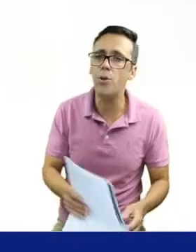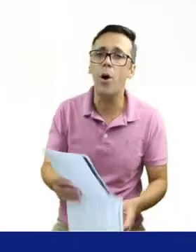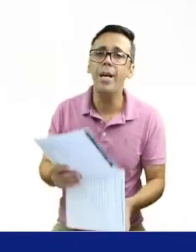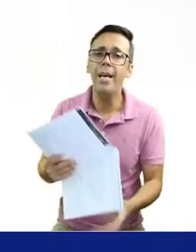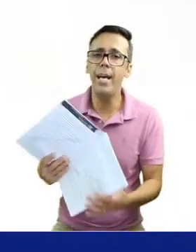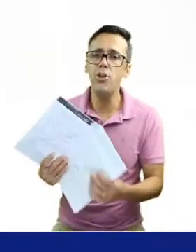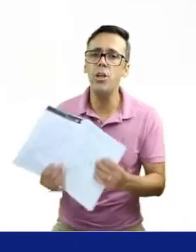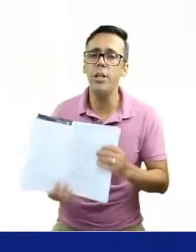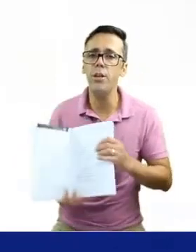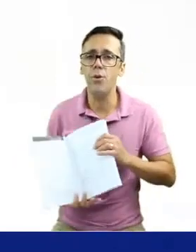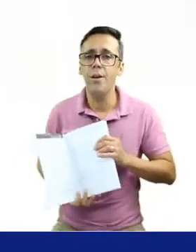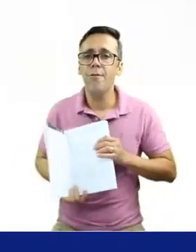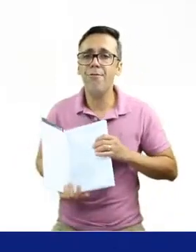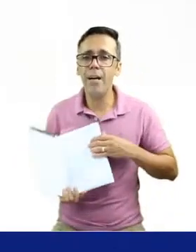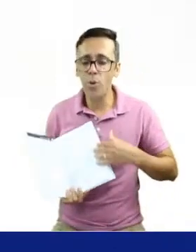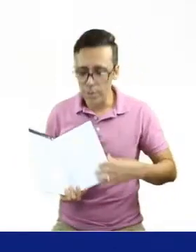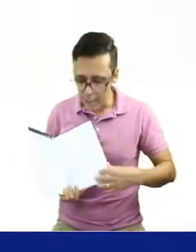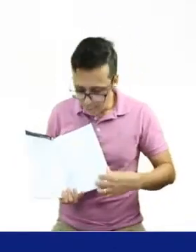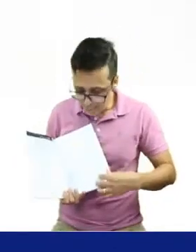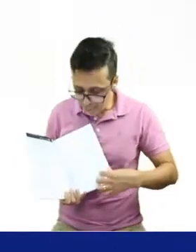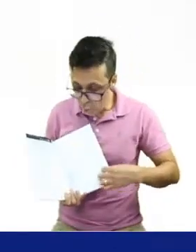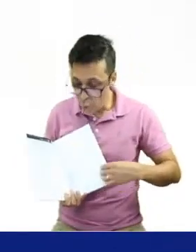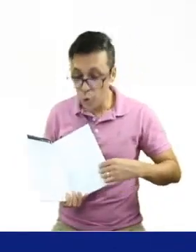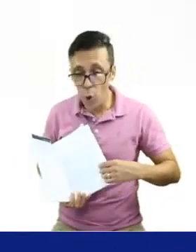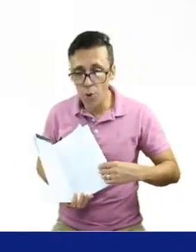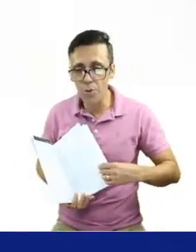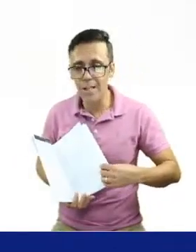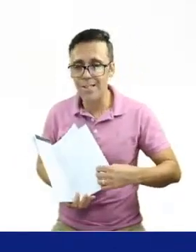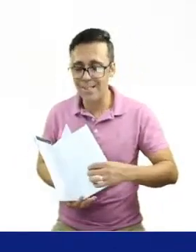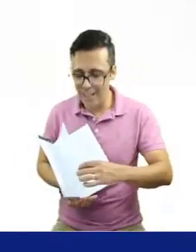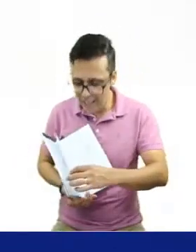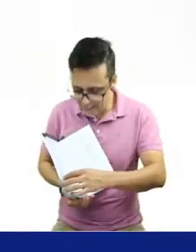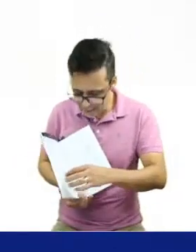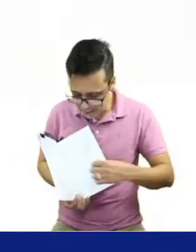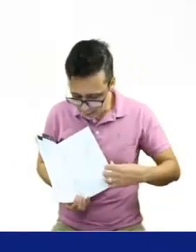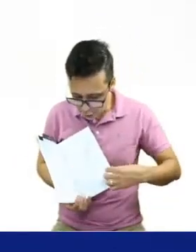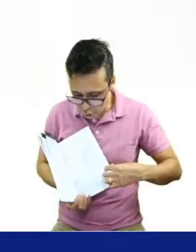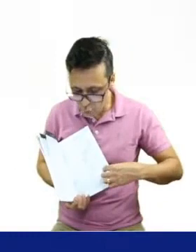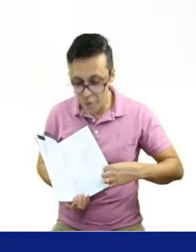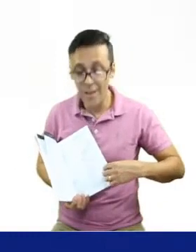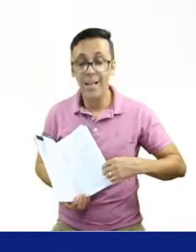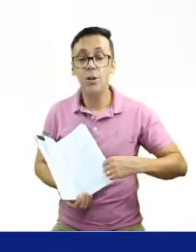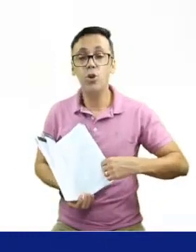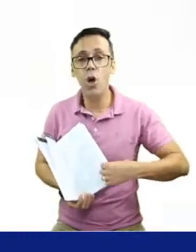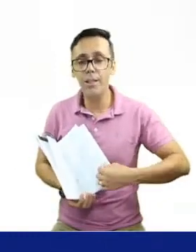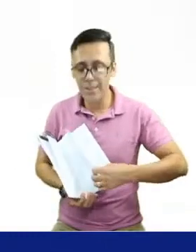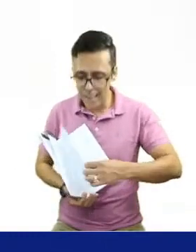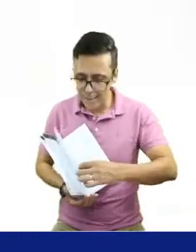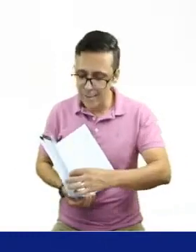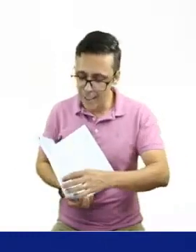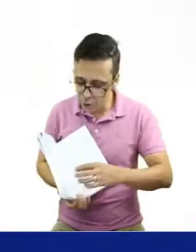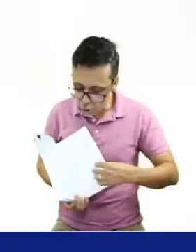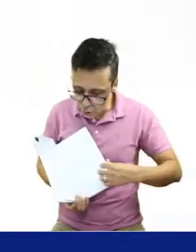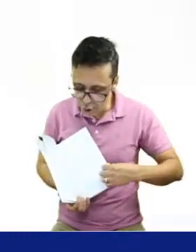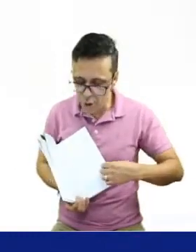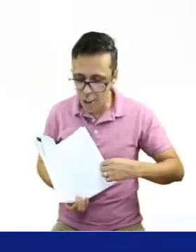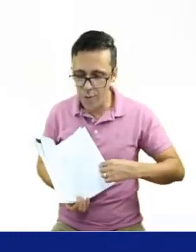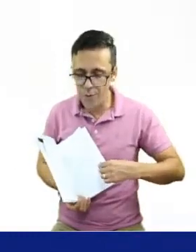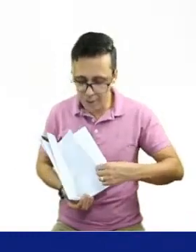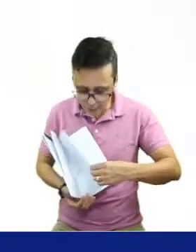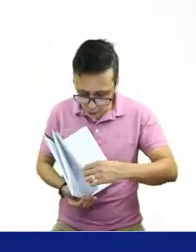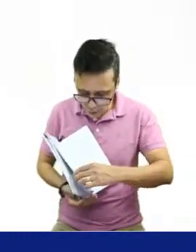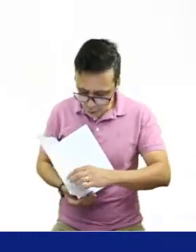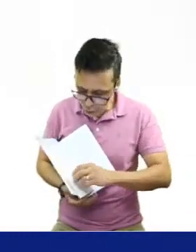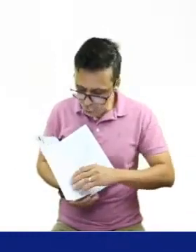favor Então pessoal esse livro vai contar com todos esses exercícios todas essas questões